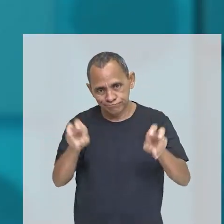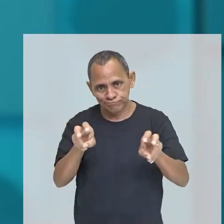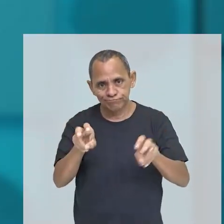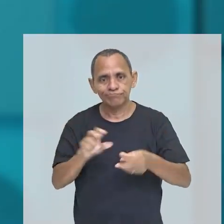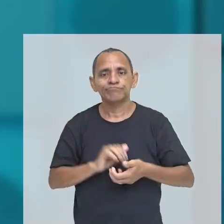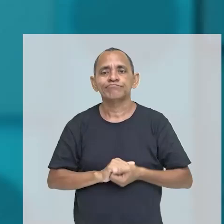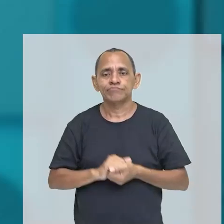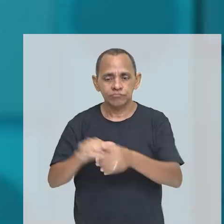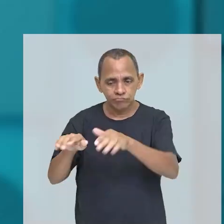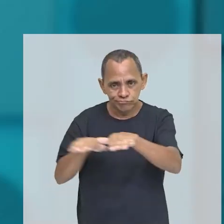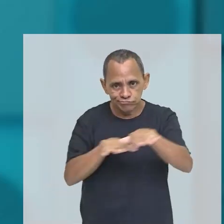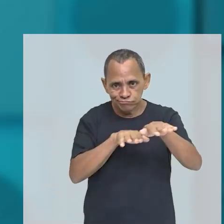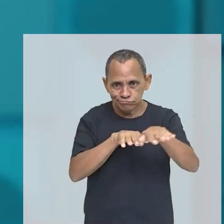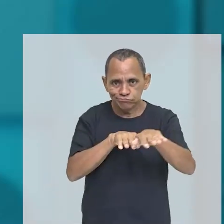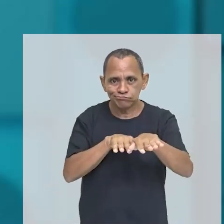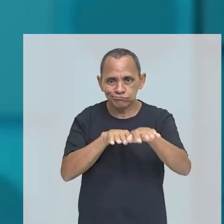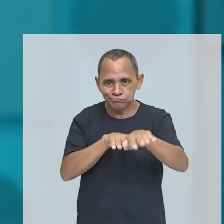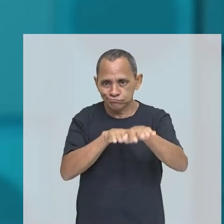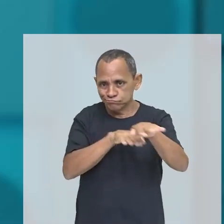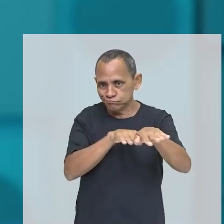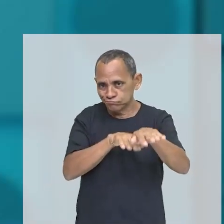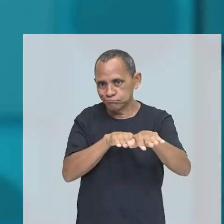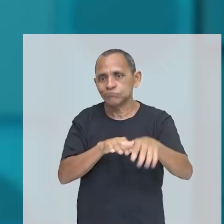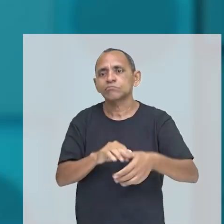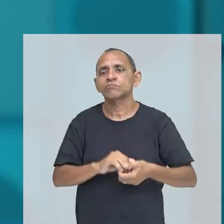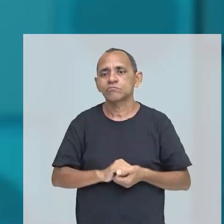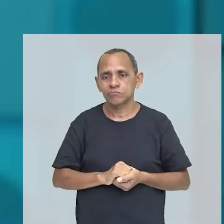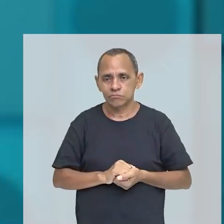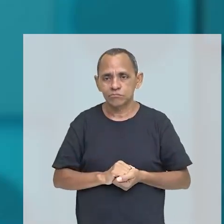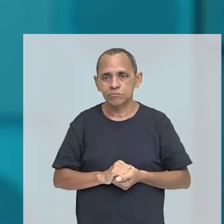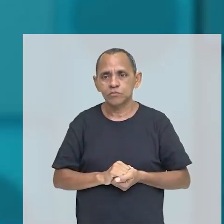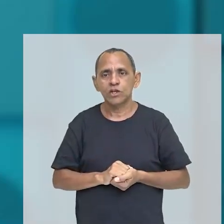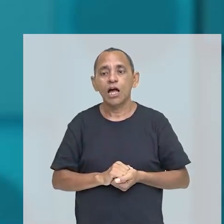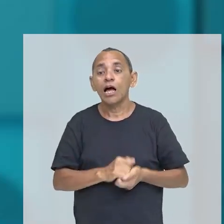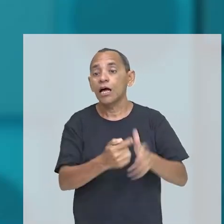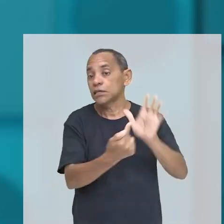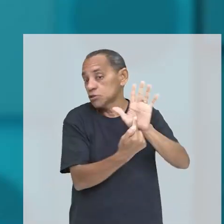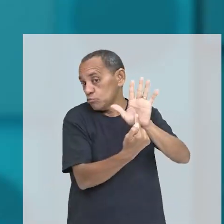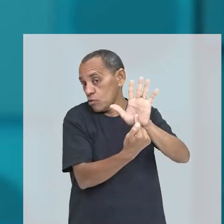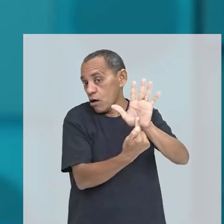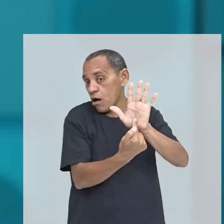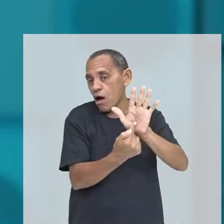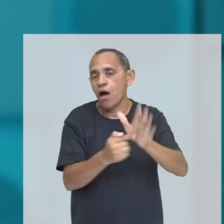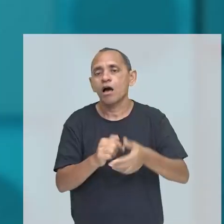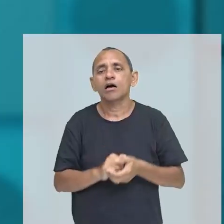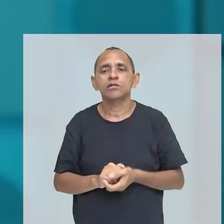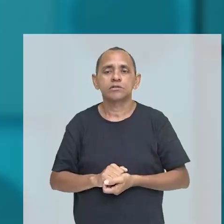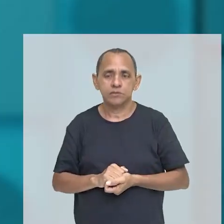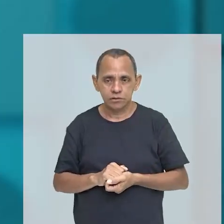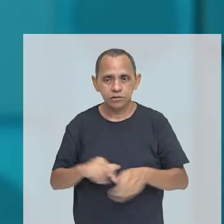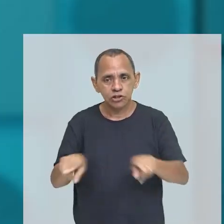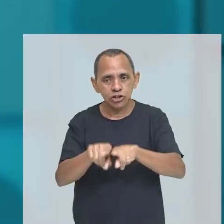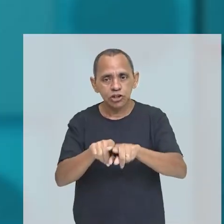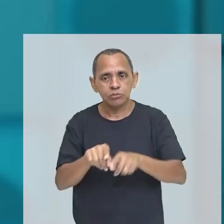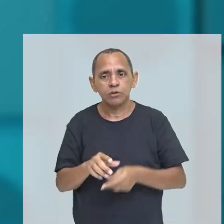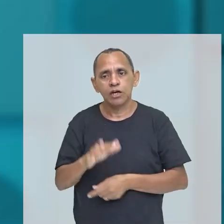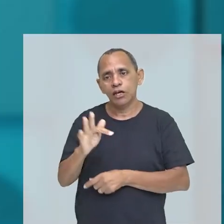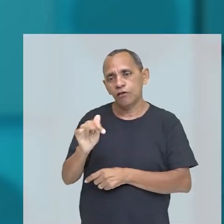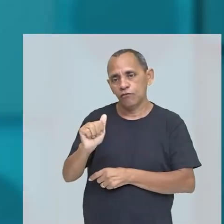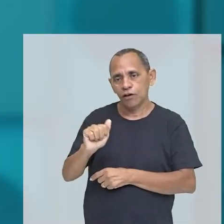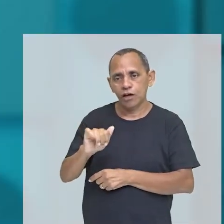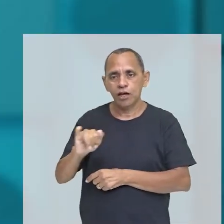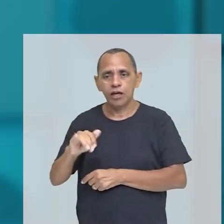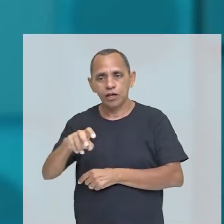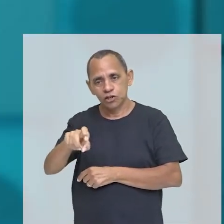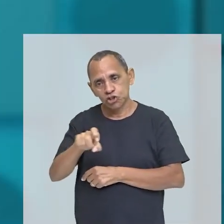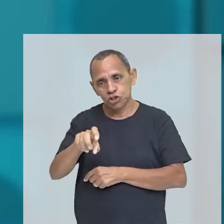são todos aqueles vocabulários ali sobre automóveis, faixa de pedestre, todos esses elementos. Vão anotando, tá?